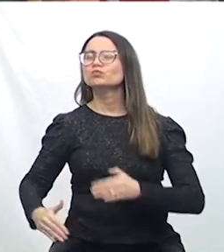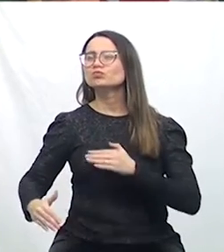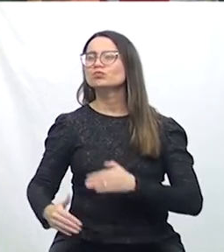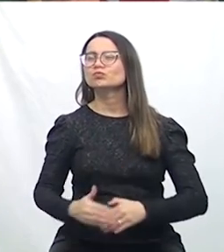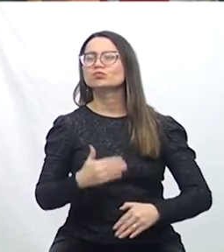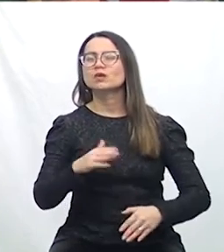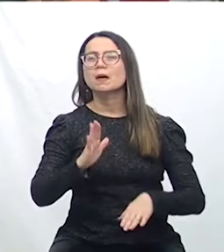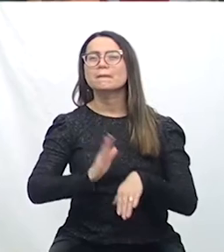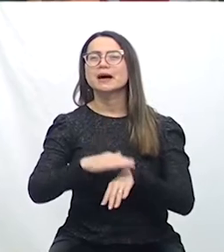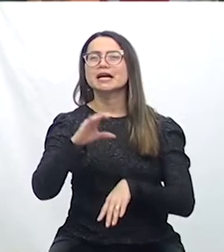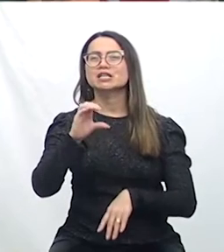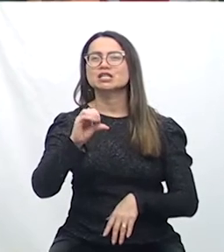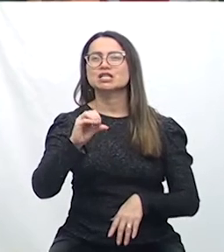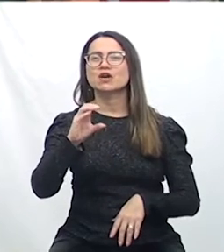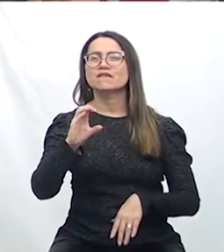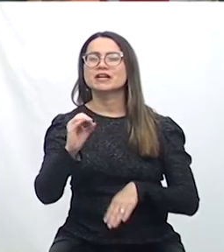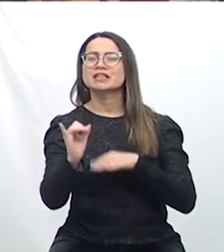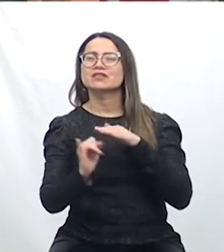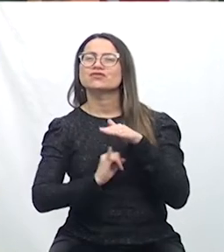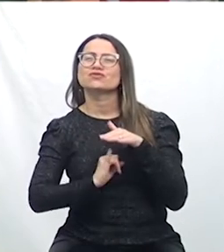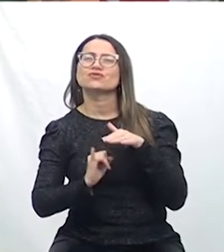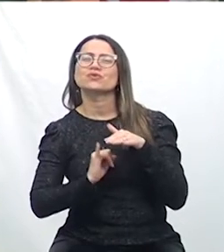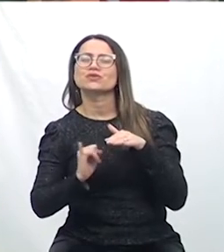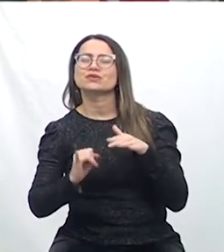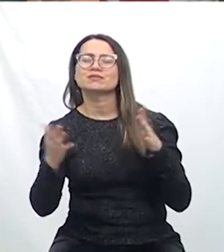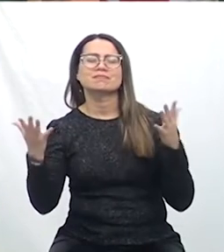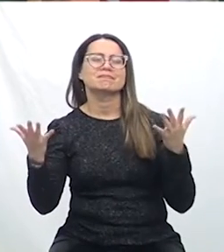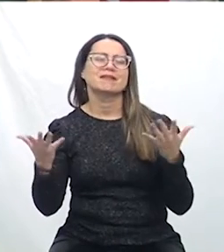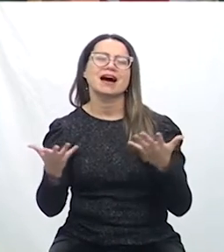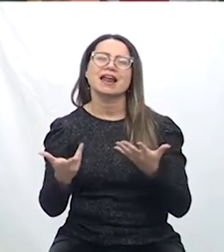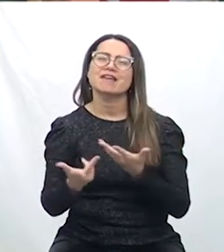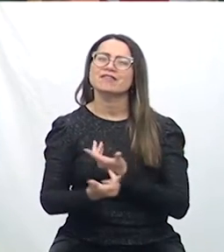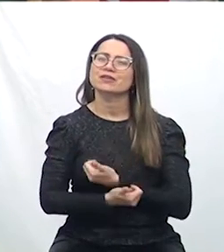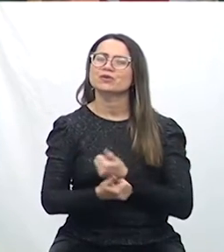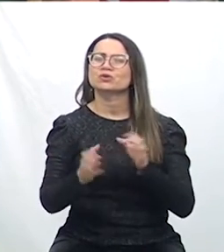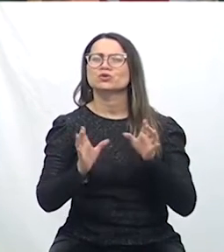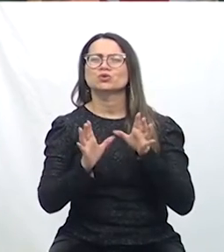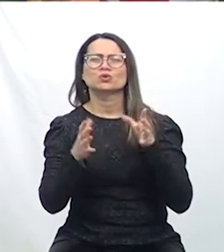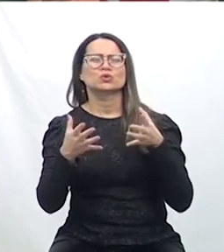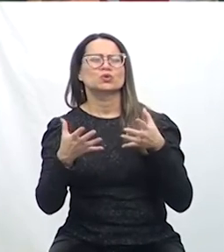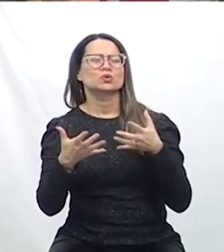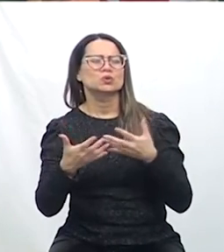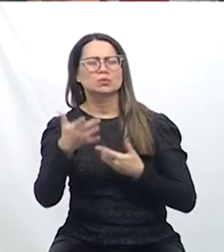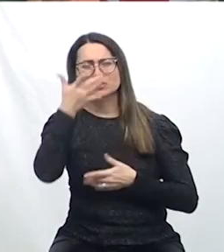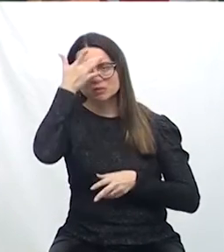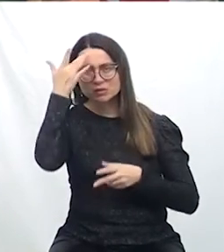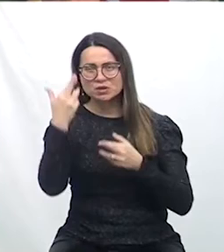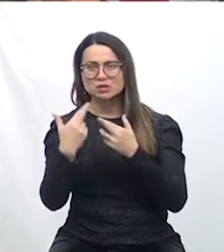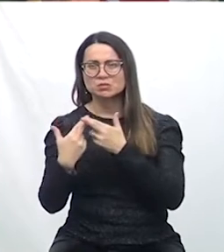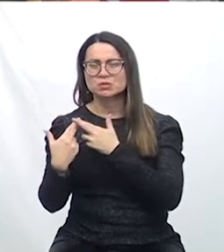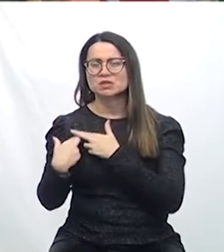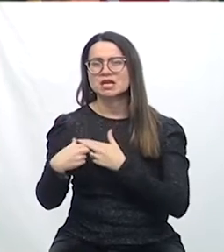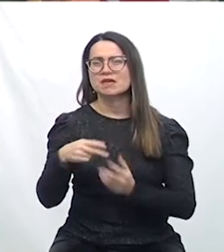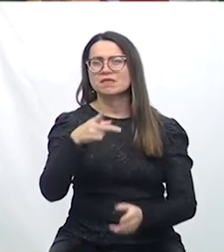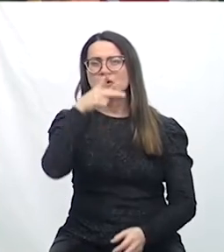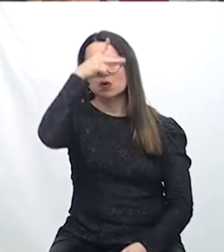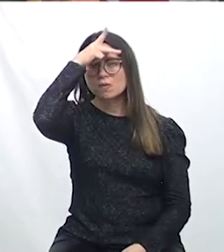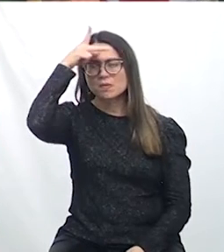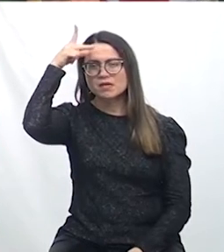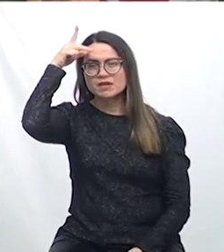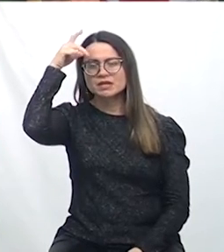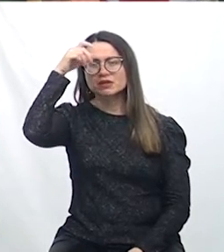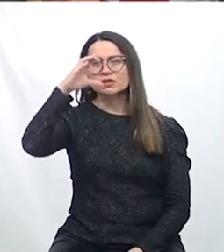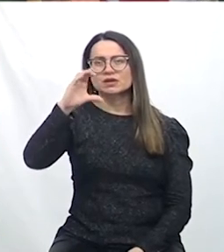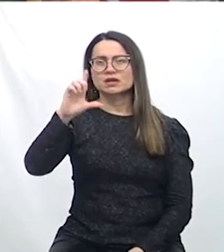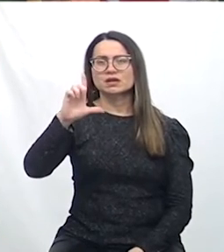foi maravilhoso, está de parabéns o Miri com toda a sua equipe, o nosso prefeito Clésio Salvaro também está de